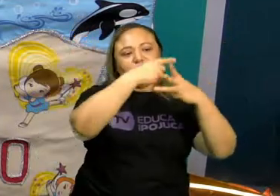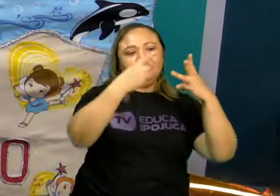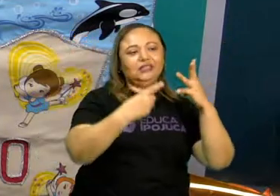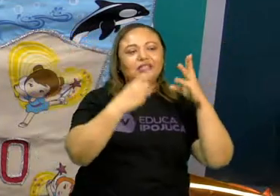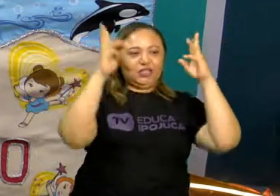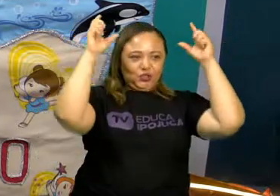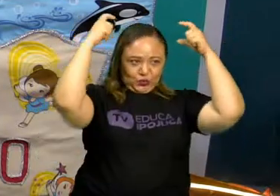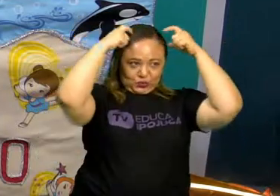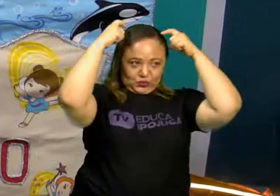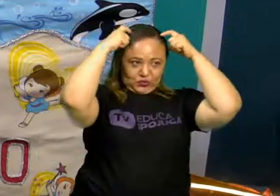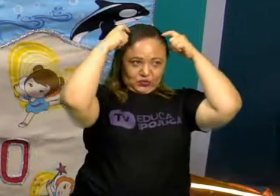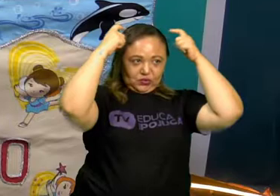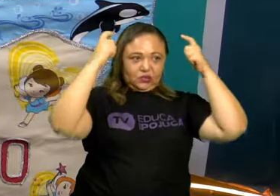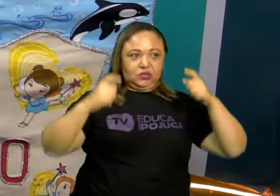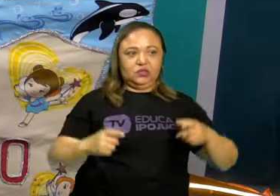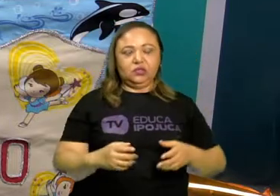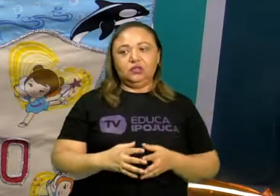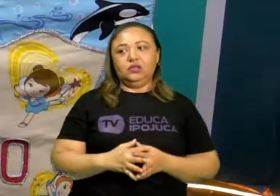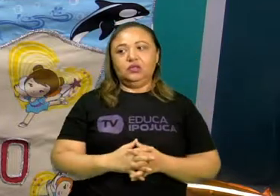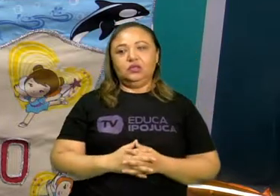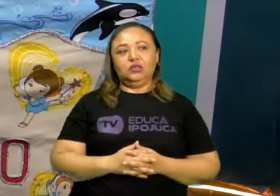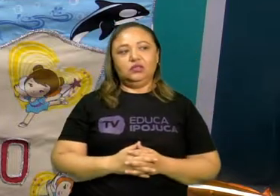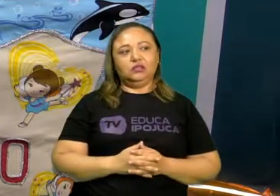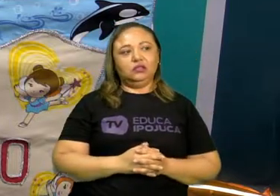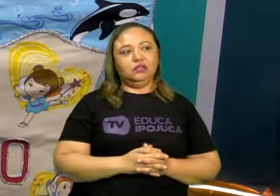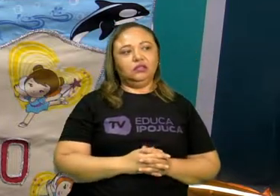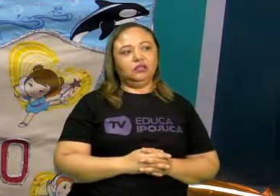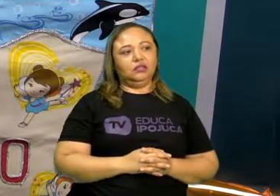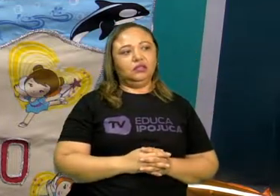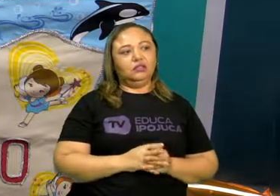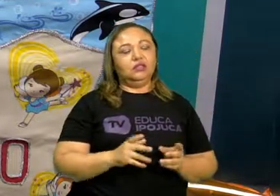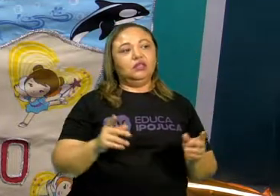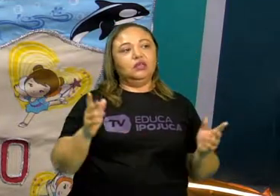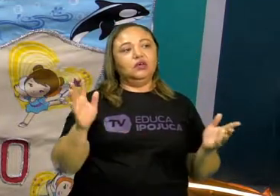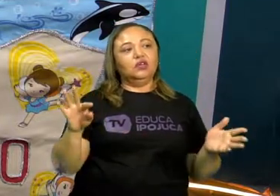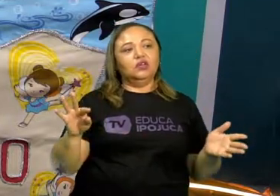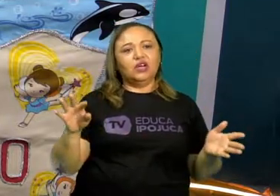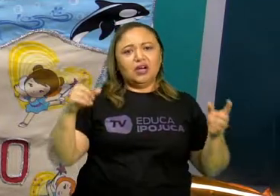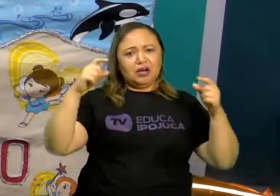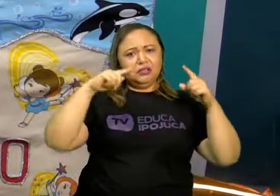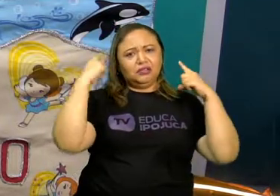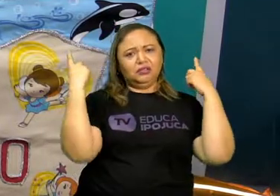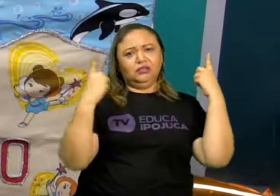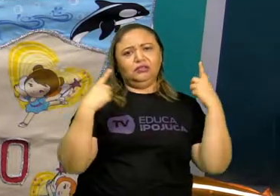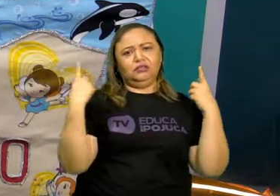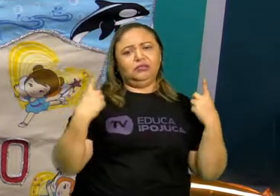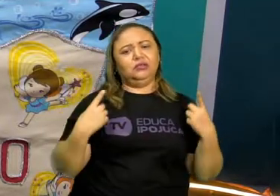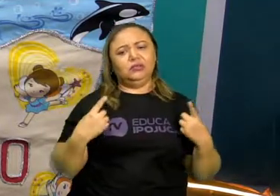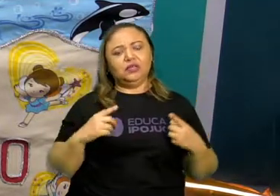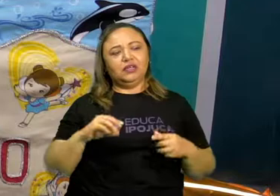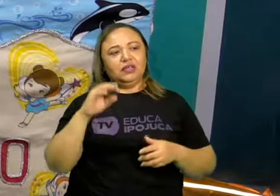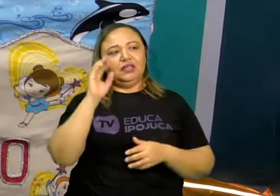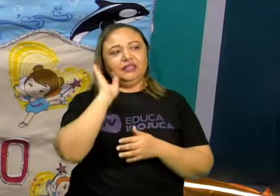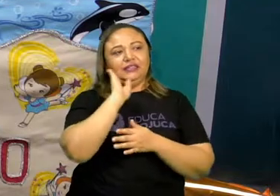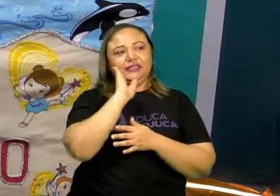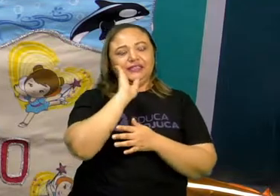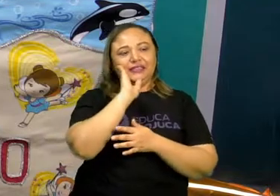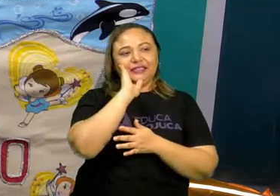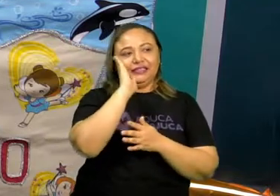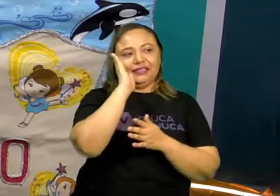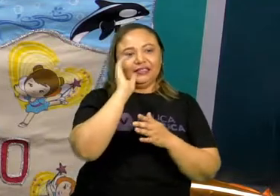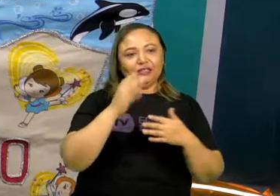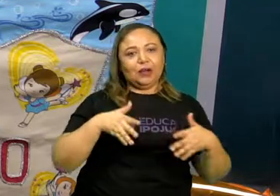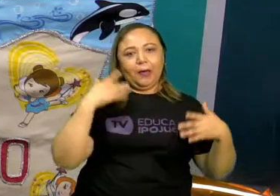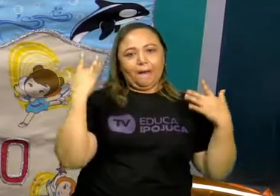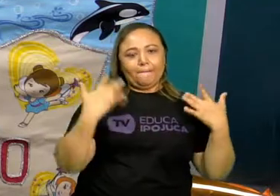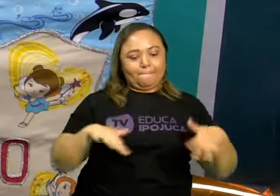ursos olhando pra tu, Leiturinha. Eu desmaiava. Pois é, a Caixinhos Dourado não desmaiou, não. Não? Mas ela